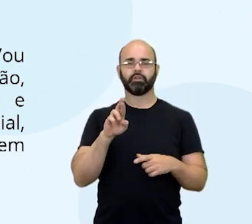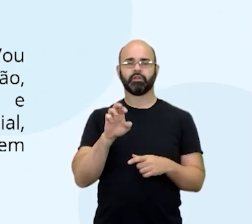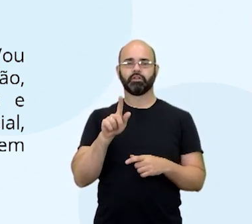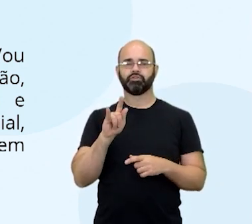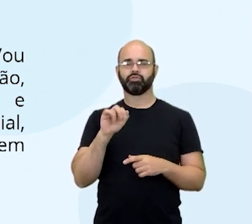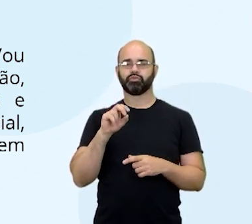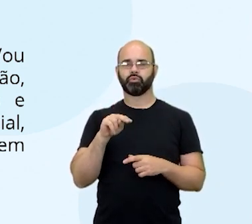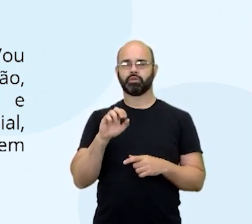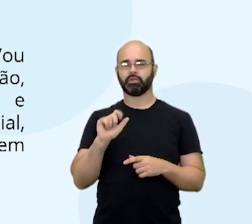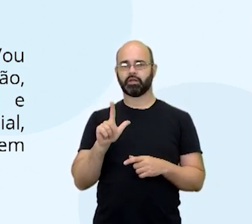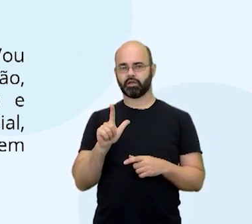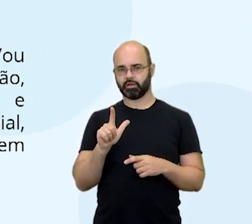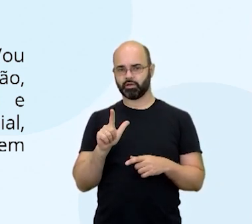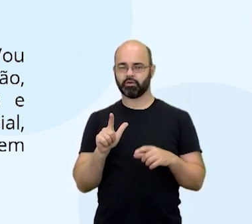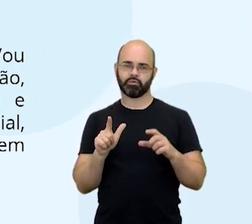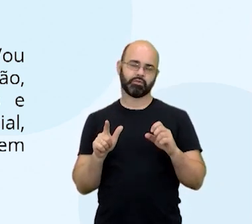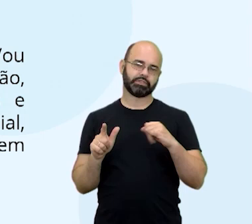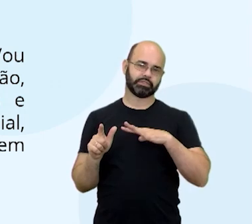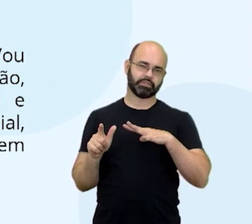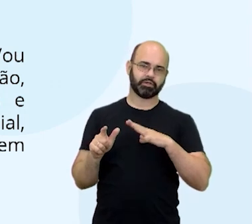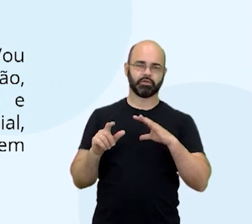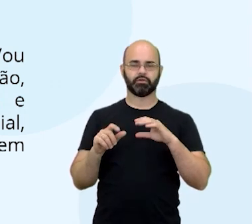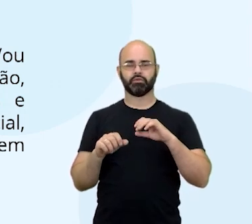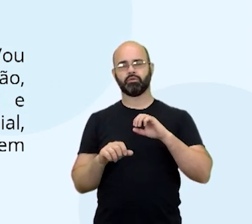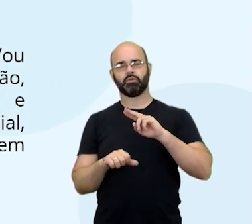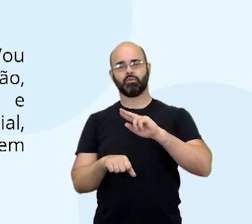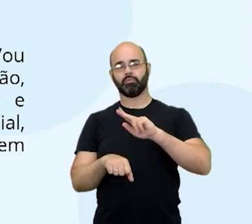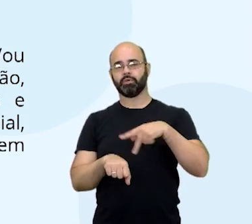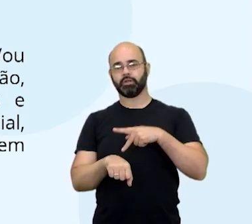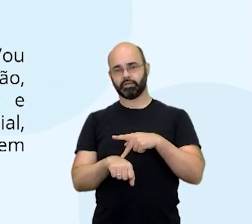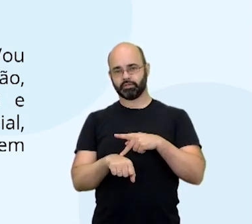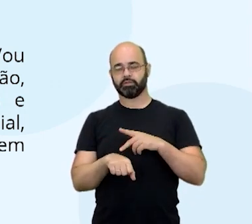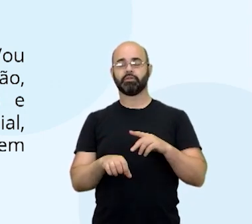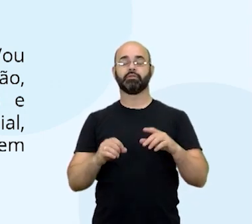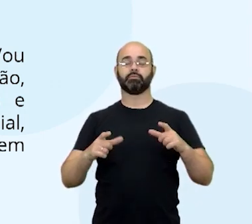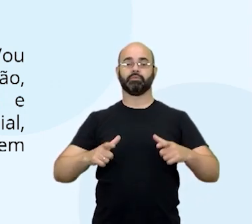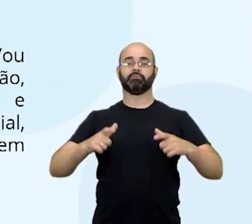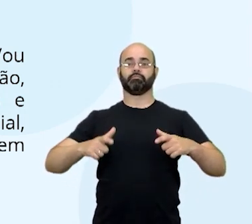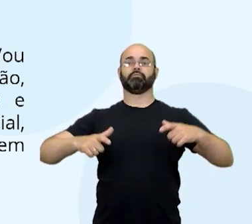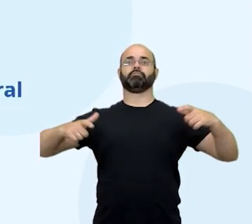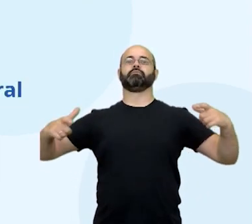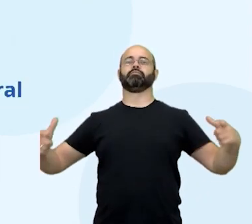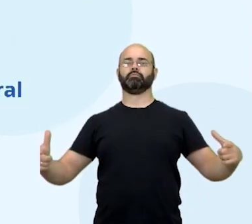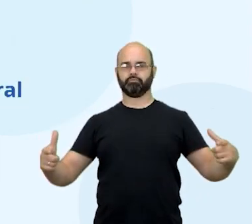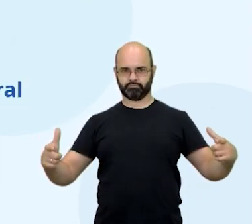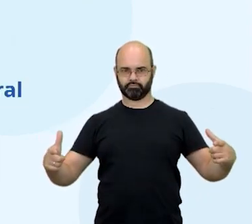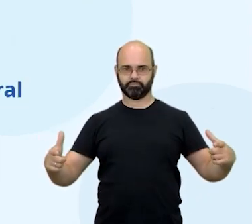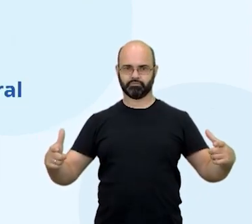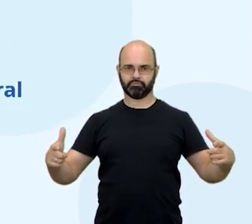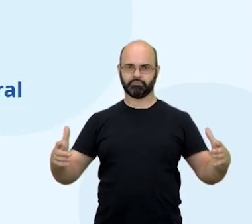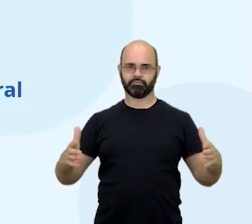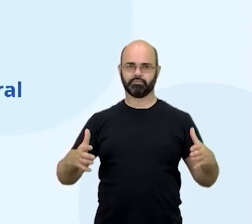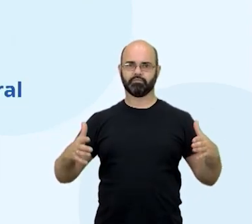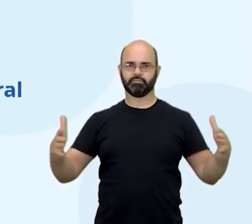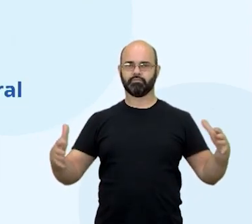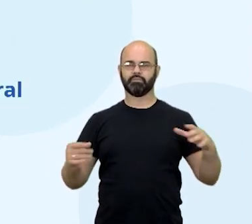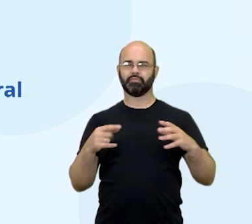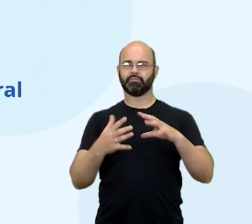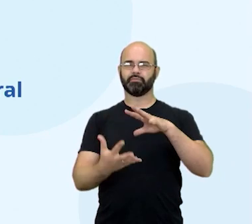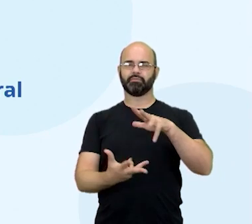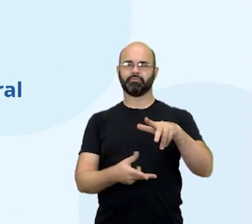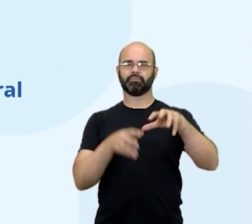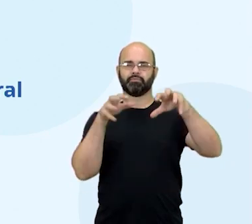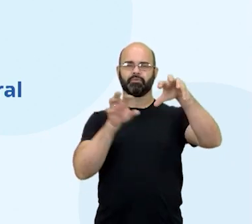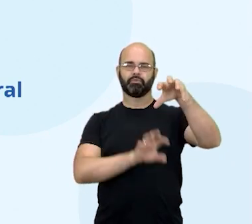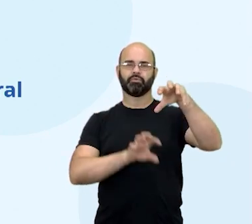aí da cidade e do país, e global, numa perspectiva mais continental.